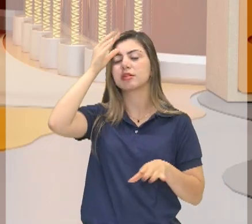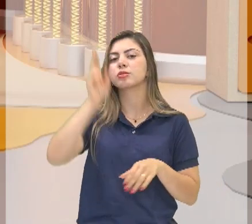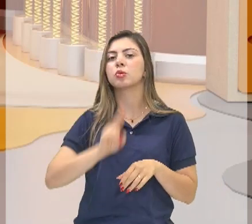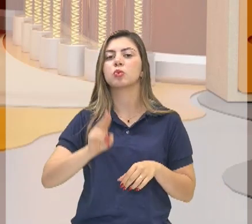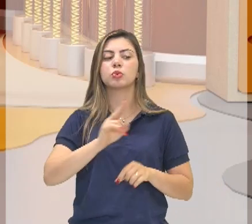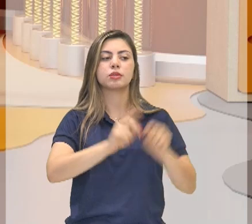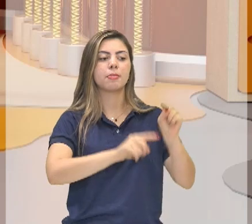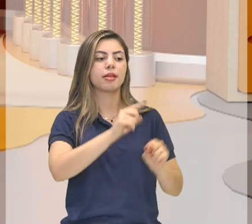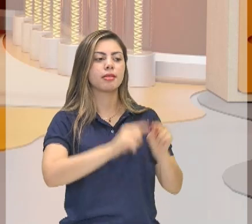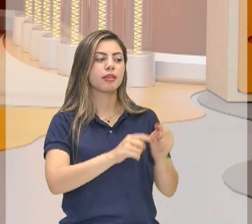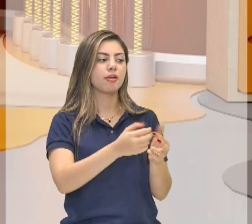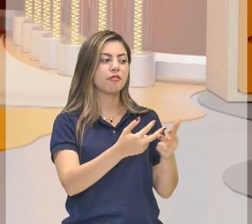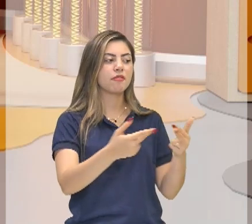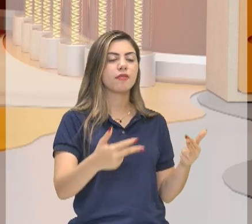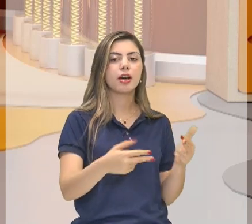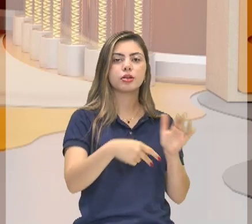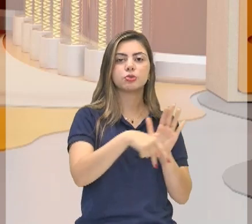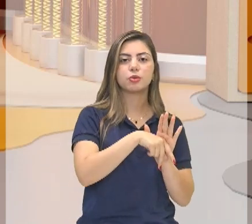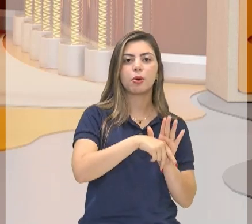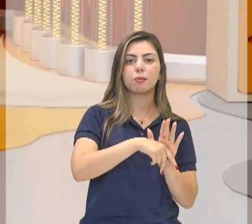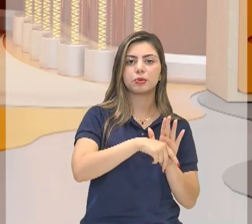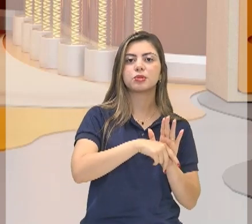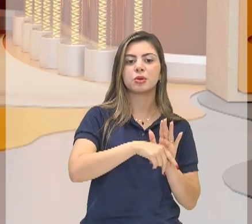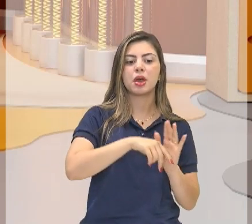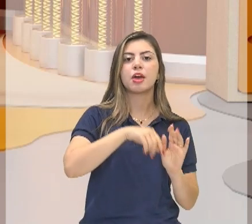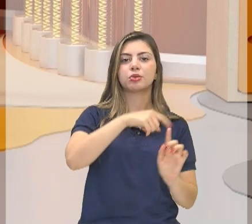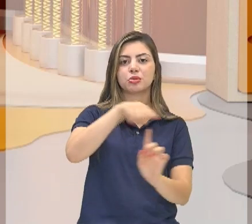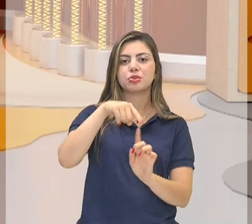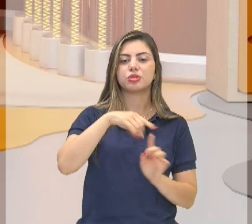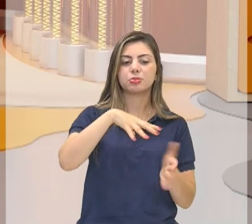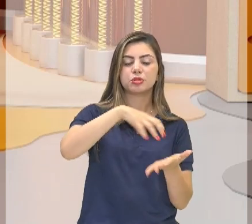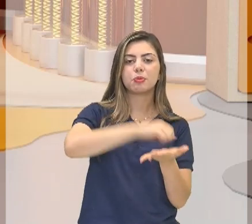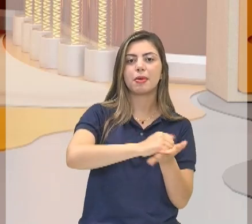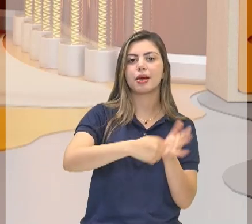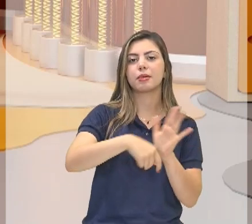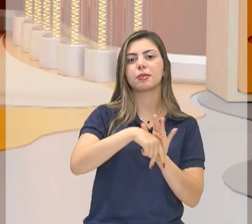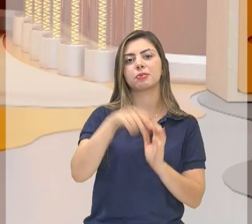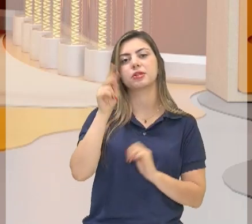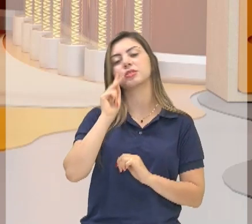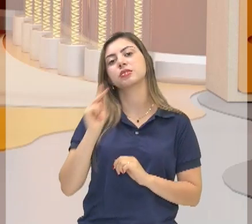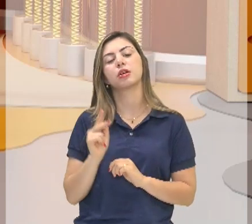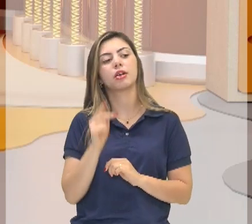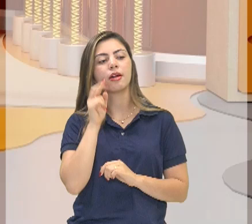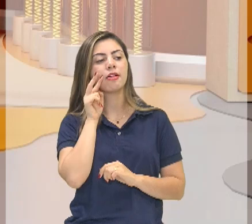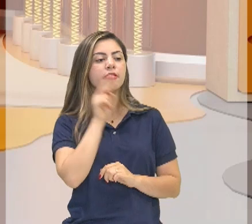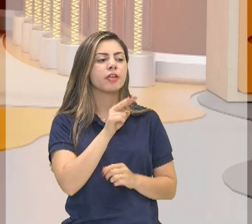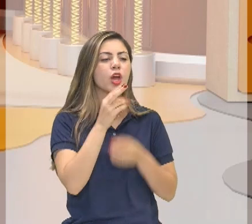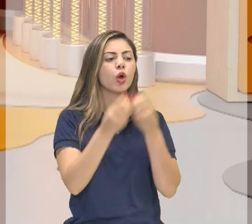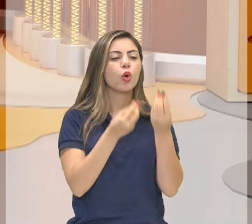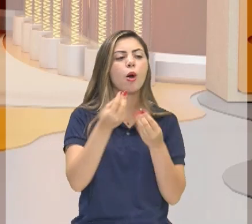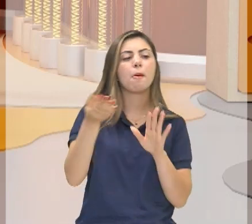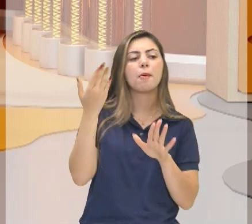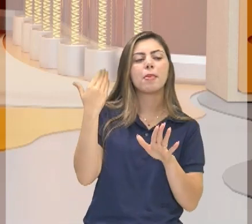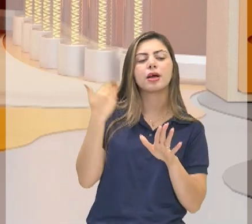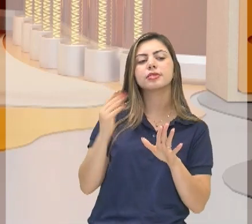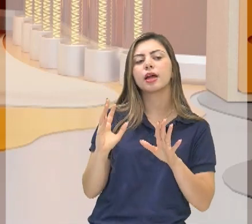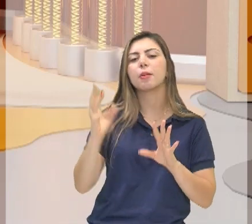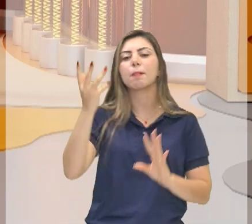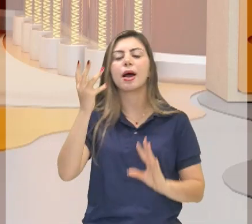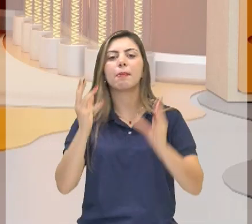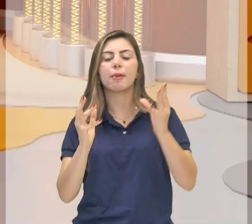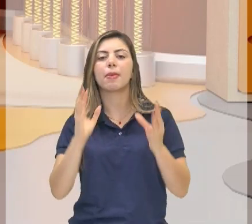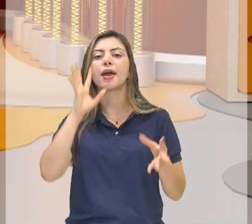fontes históricas para se remontar a um passado e tentar compreender um